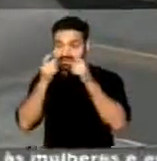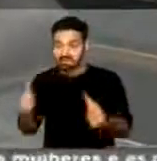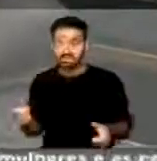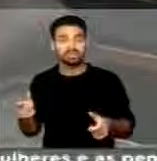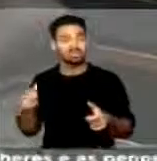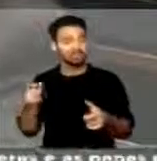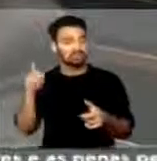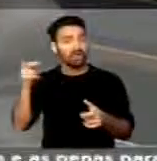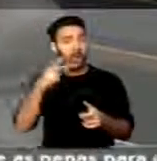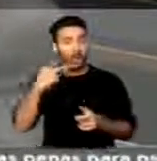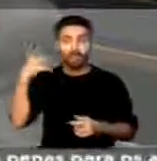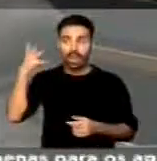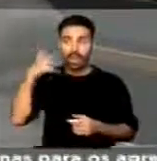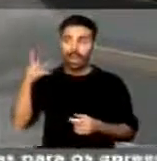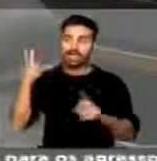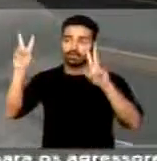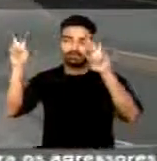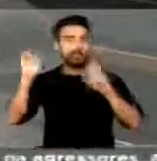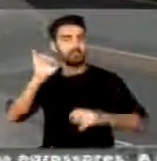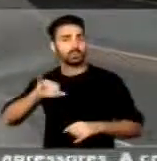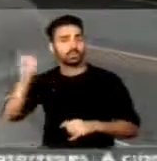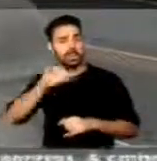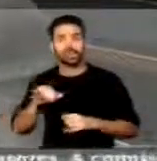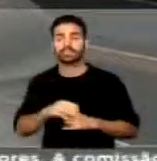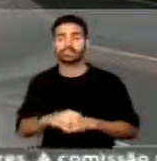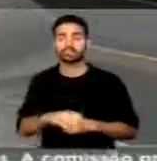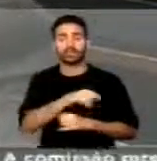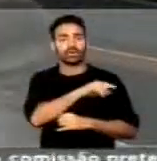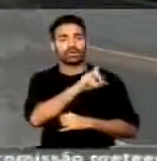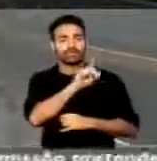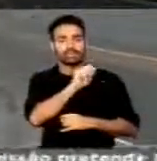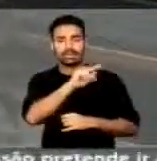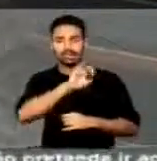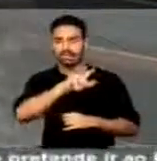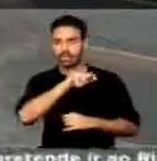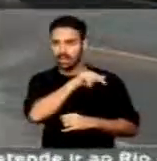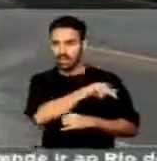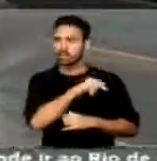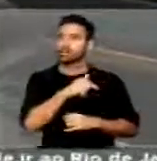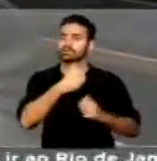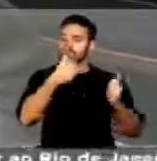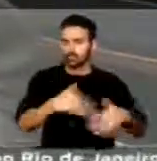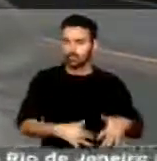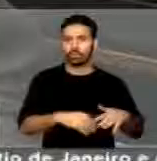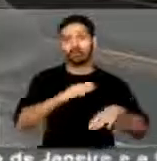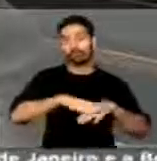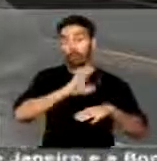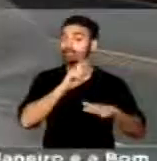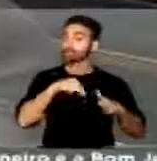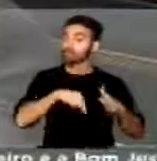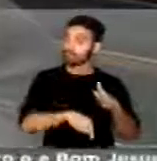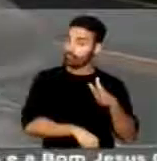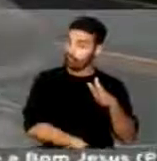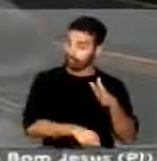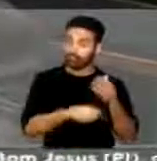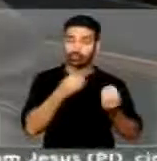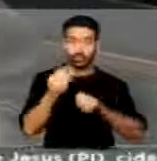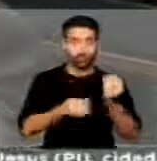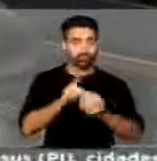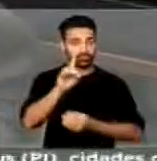palestras. Eu acho que o Daniel foi o que mais se aprofundou na questão do